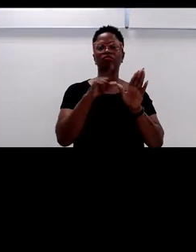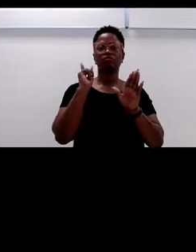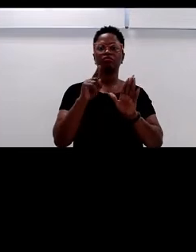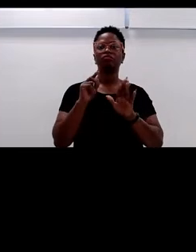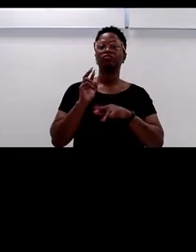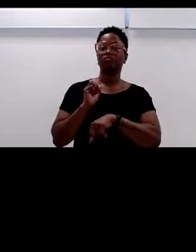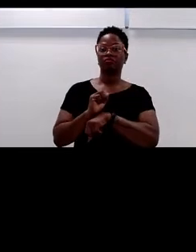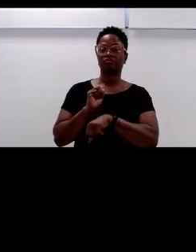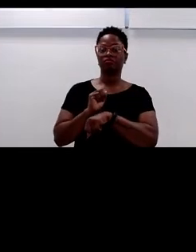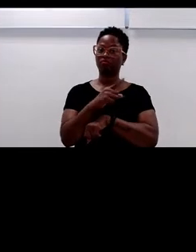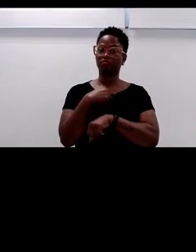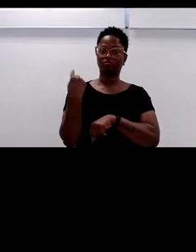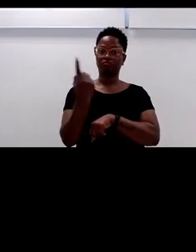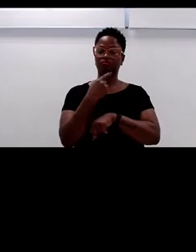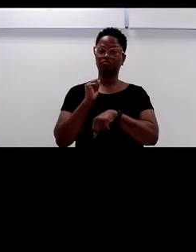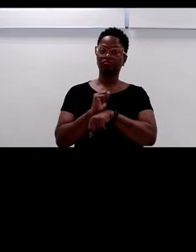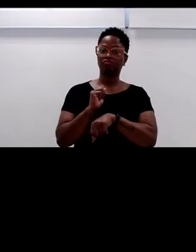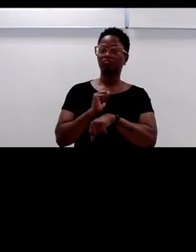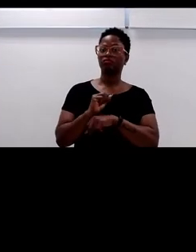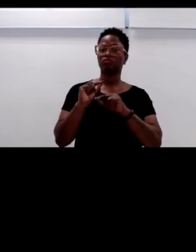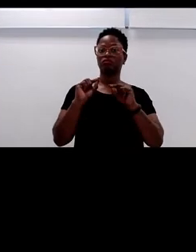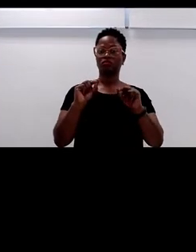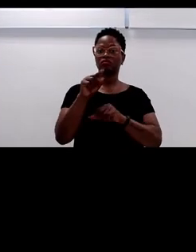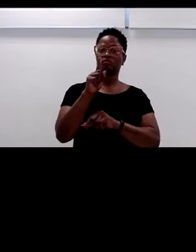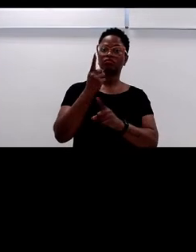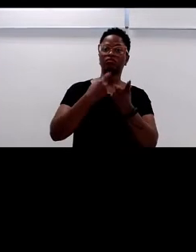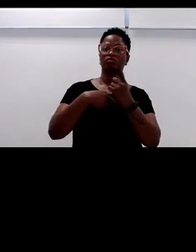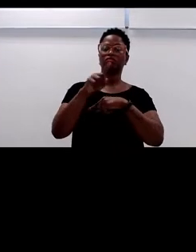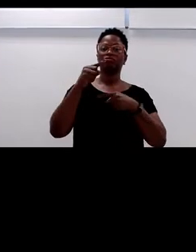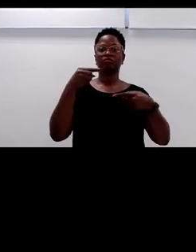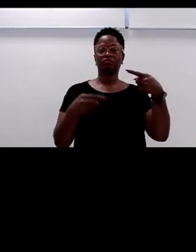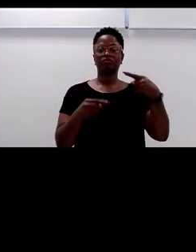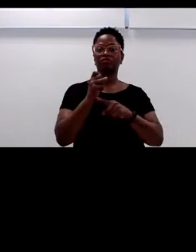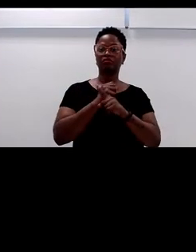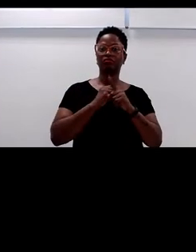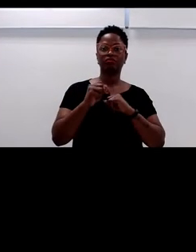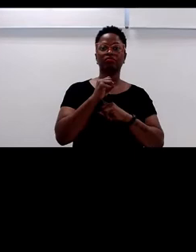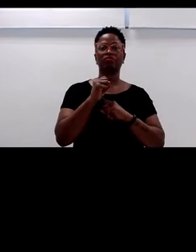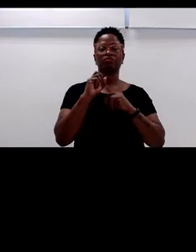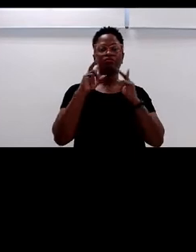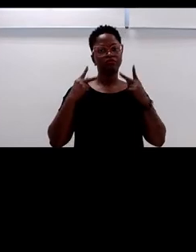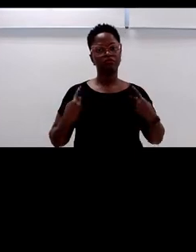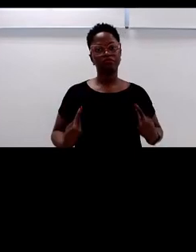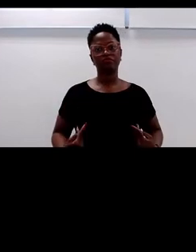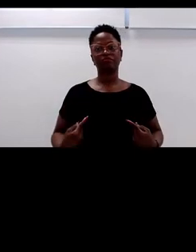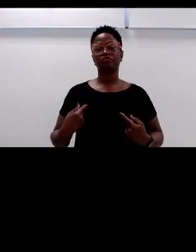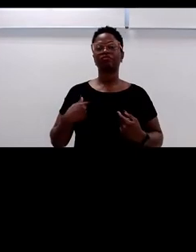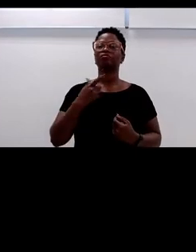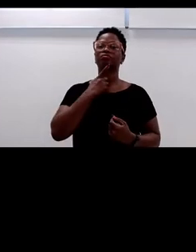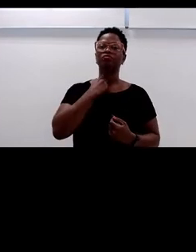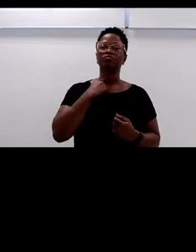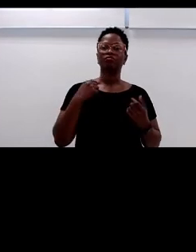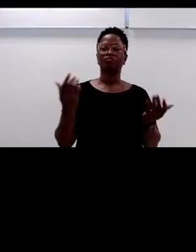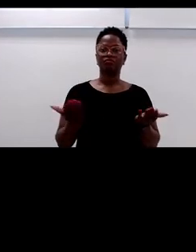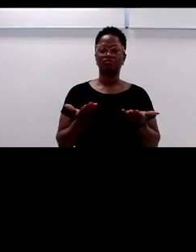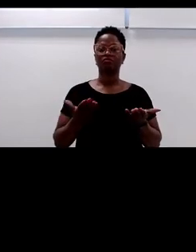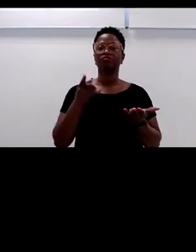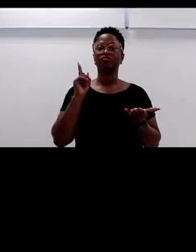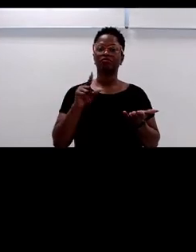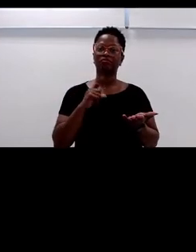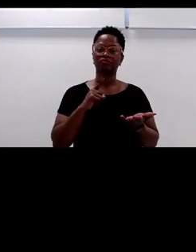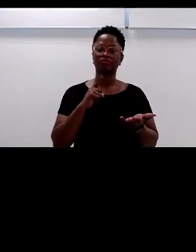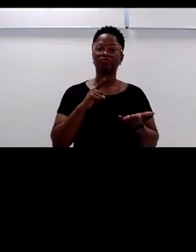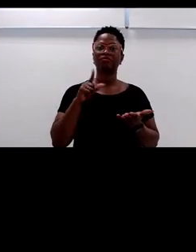para a gente, uma esperança de transformação política, social, humana. Minha vontade disso aqui, não ter um parque de